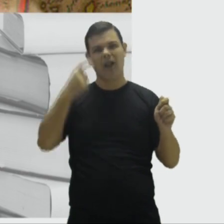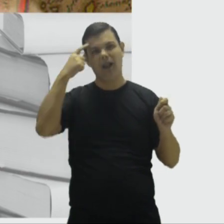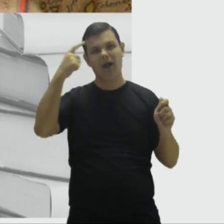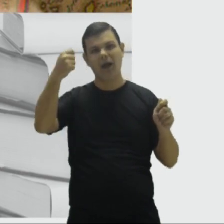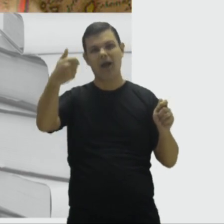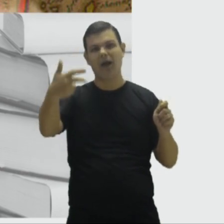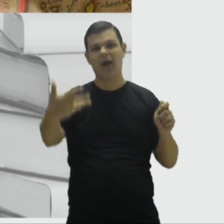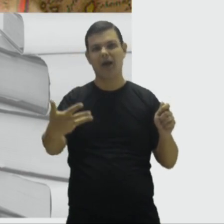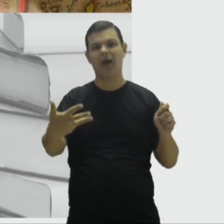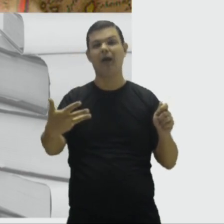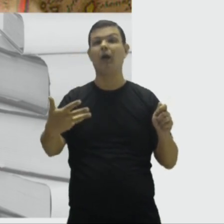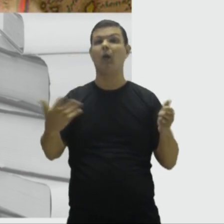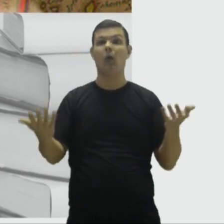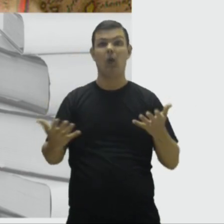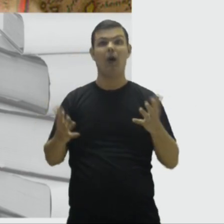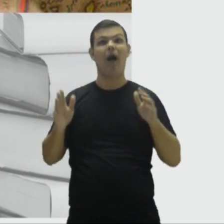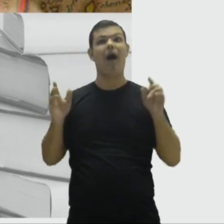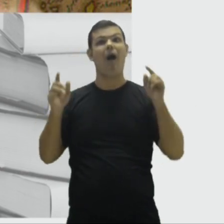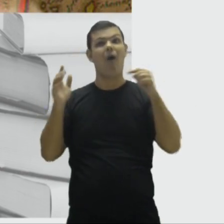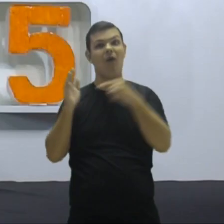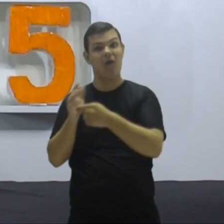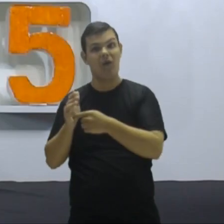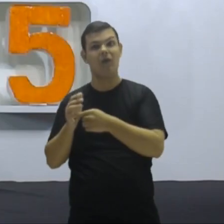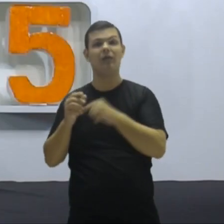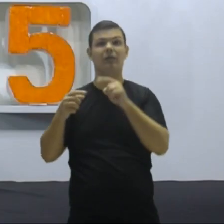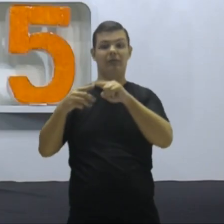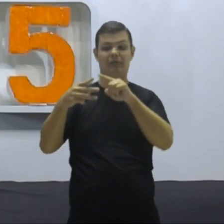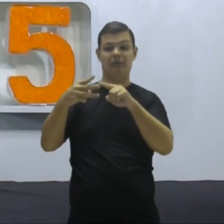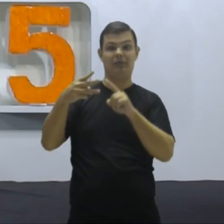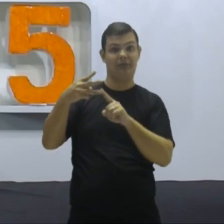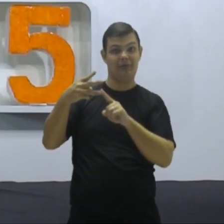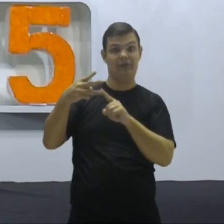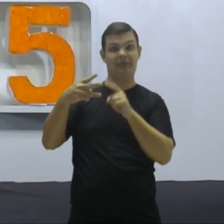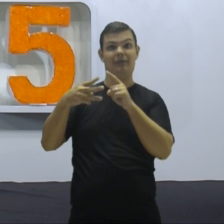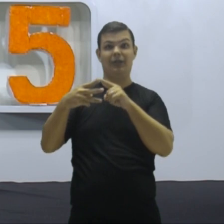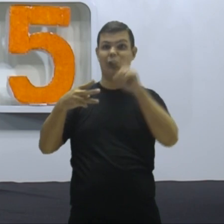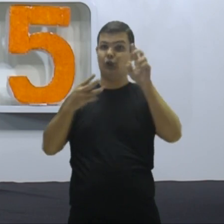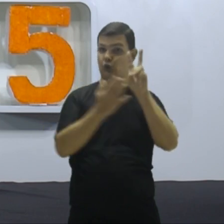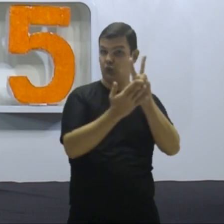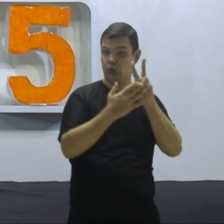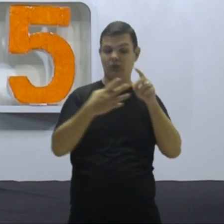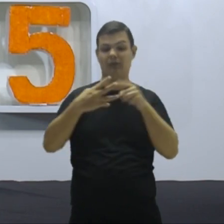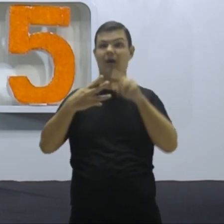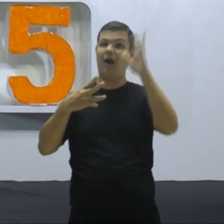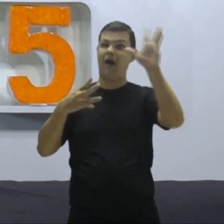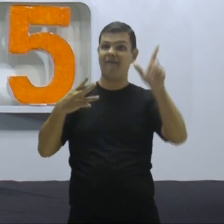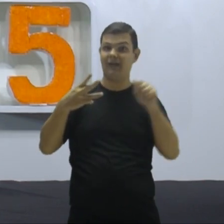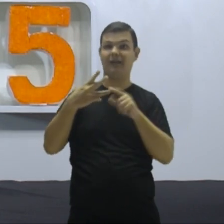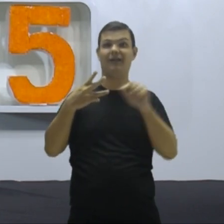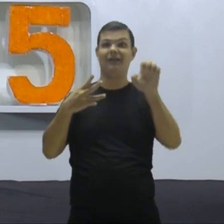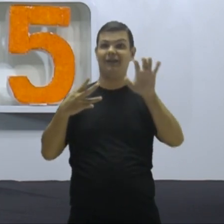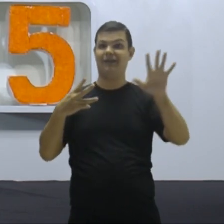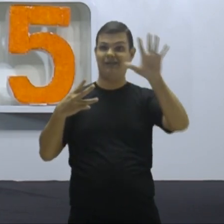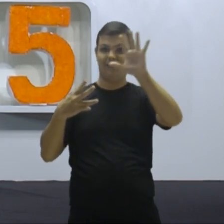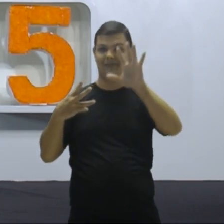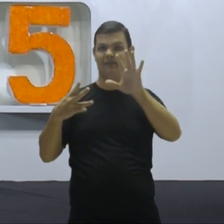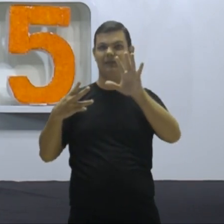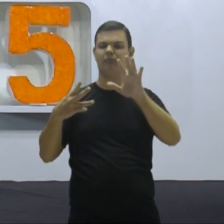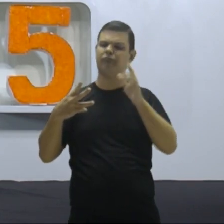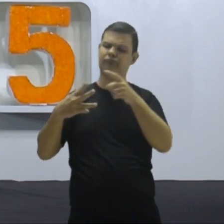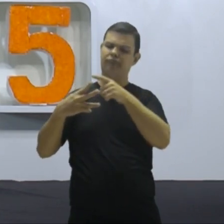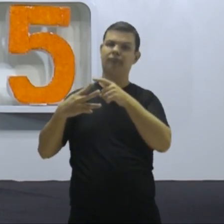temos hoje uma missão, falar sobre a questão indígena, africana e portuguesa no Brasil, ok? Mas, professor, você já falou do